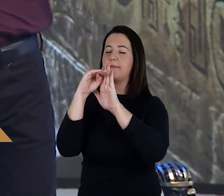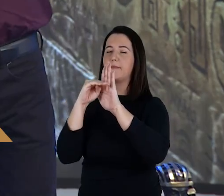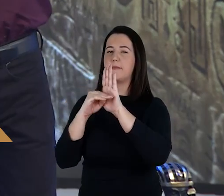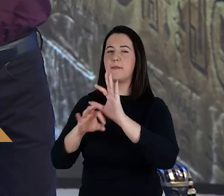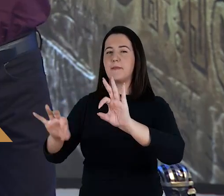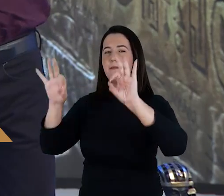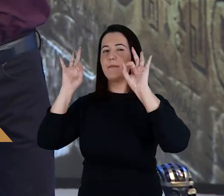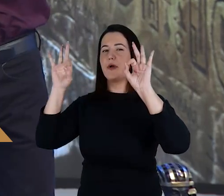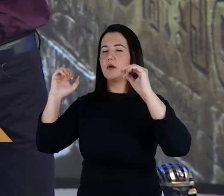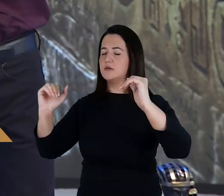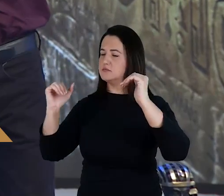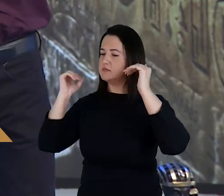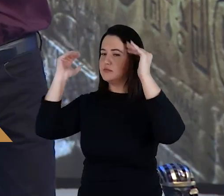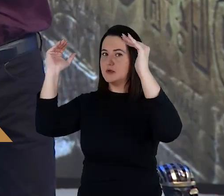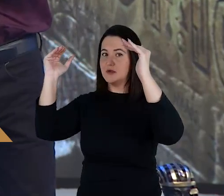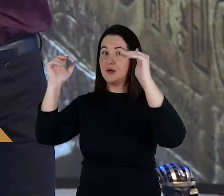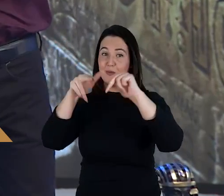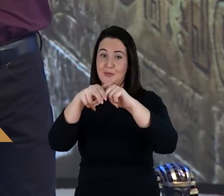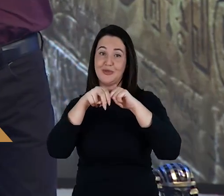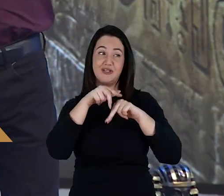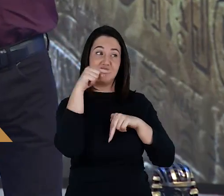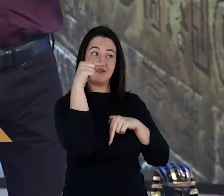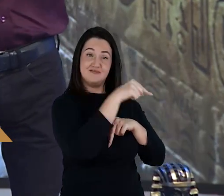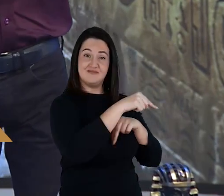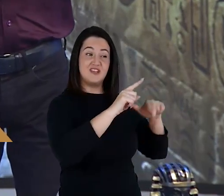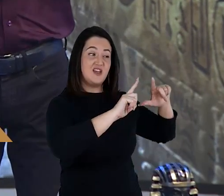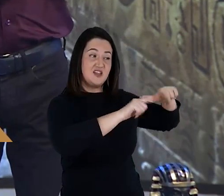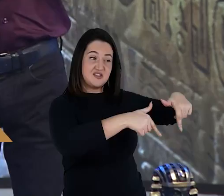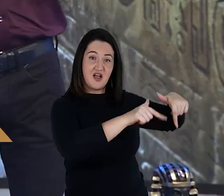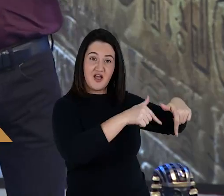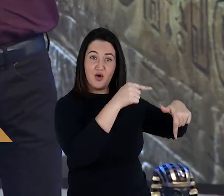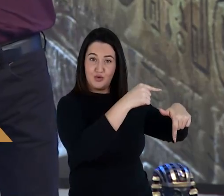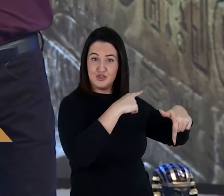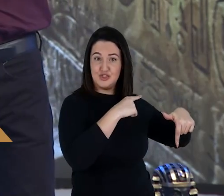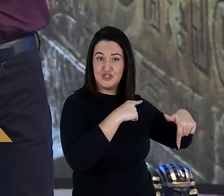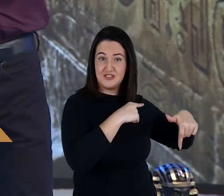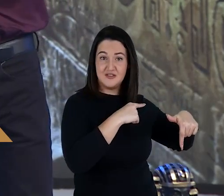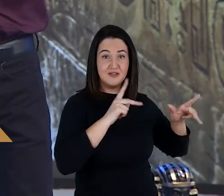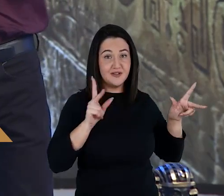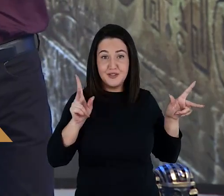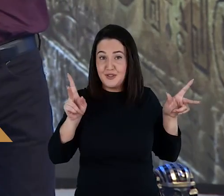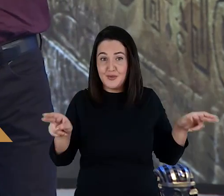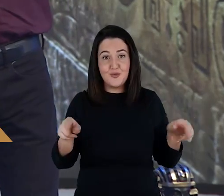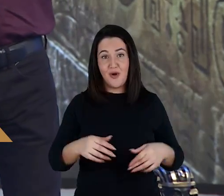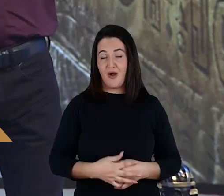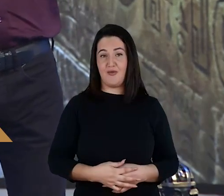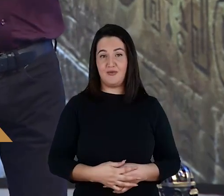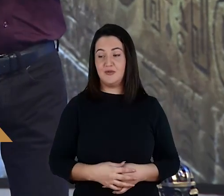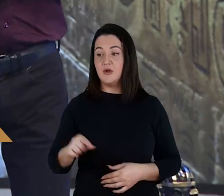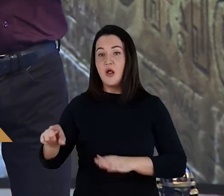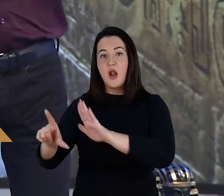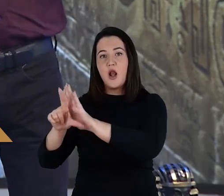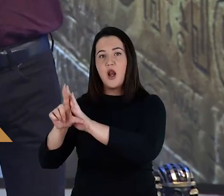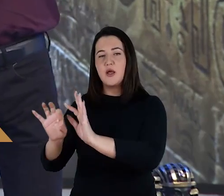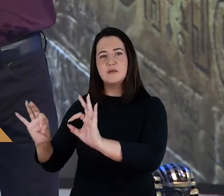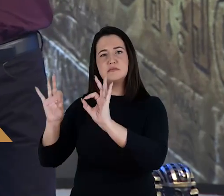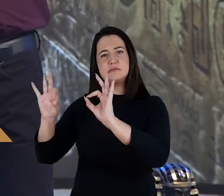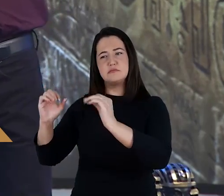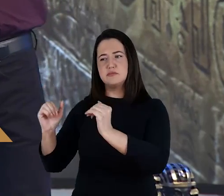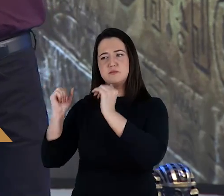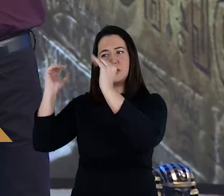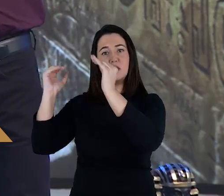seja, o Pentateuco dos hebreus era coerente com as estruturas legais, cerimônias